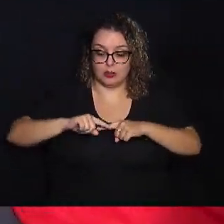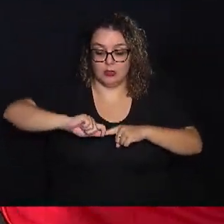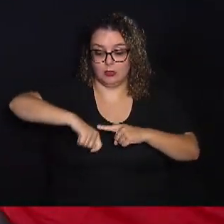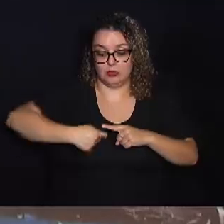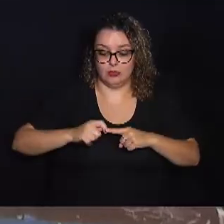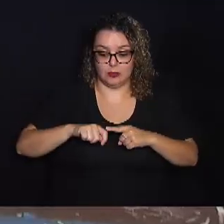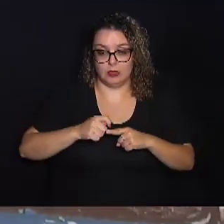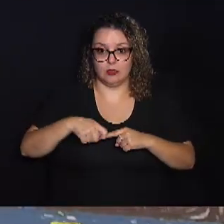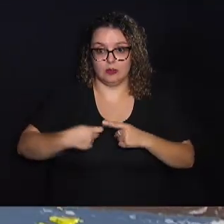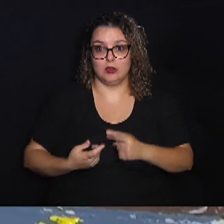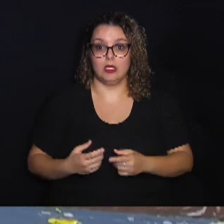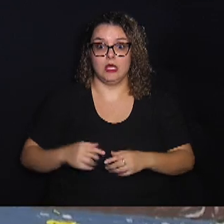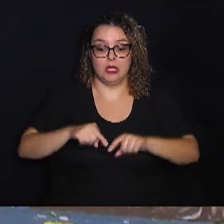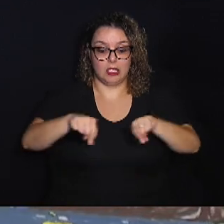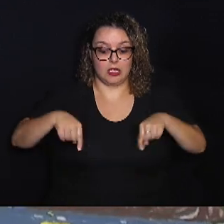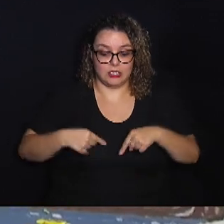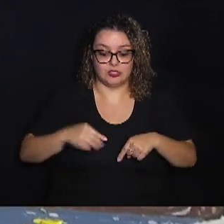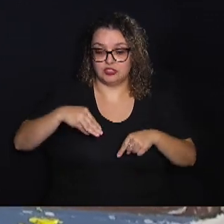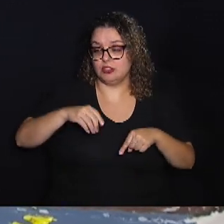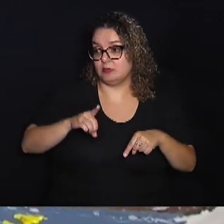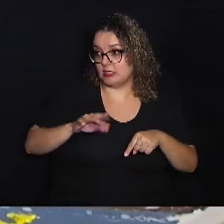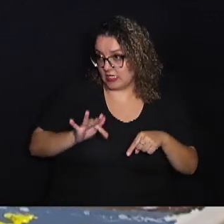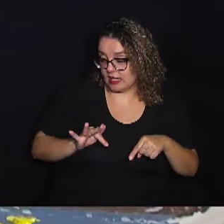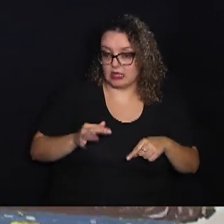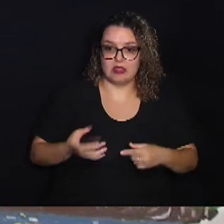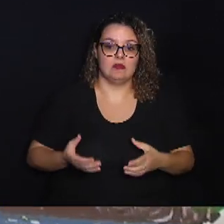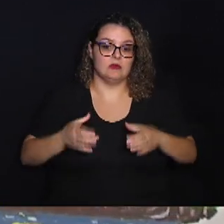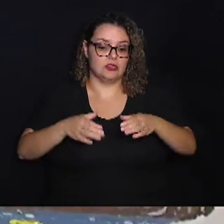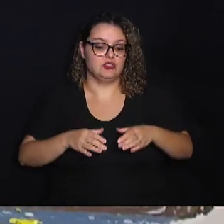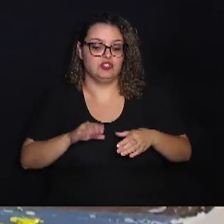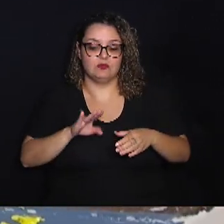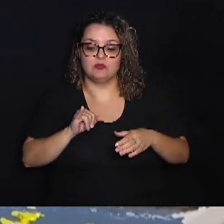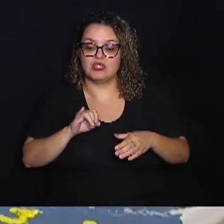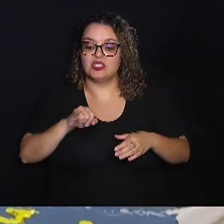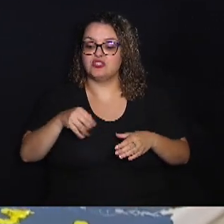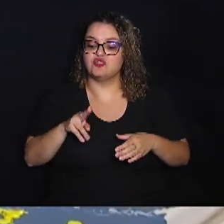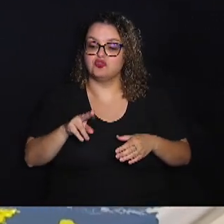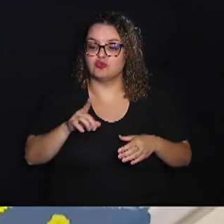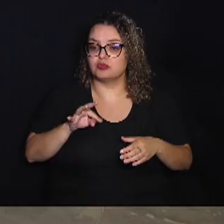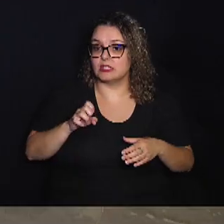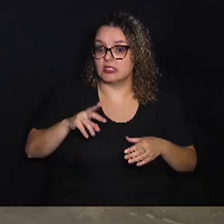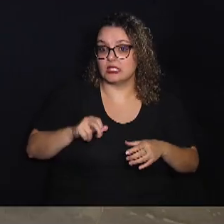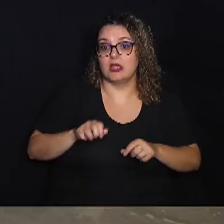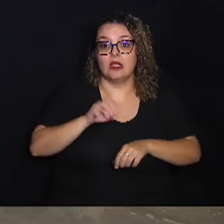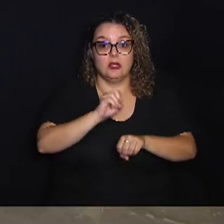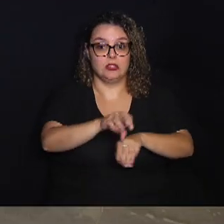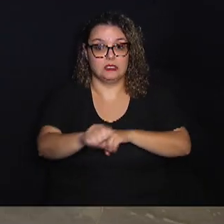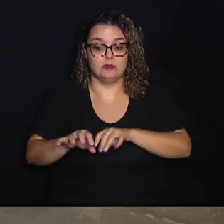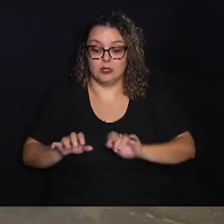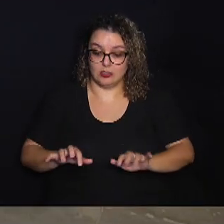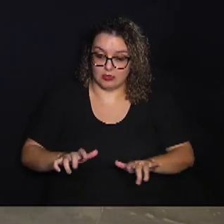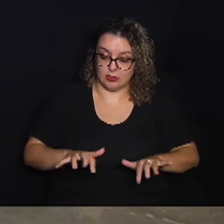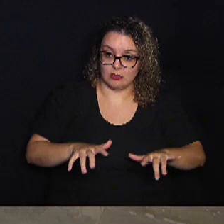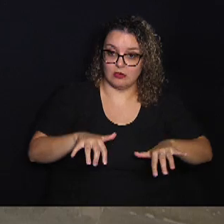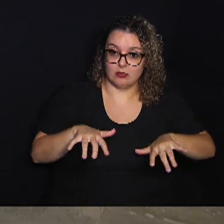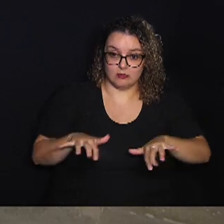caixinhas de MDF, bijuterias, nós temos também a aula de piano e